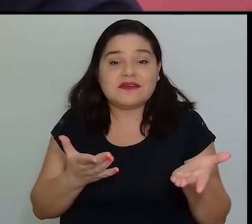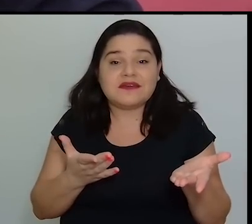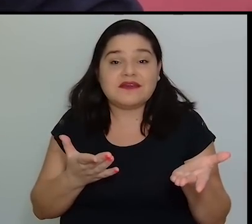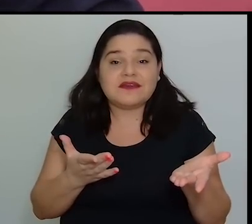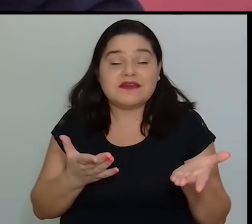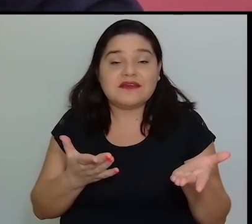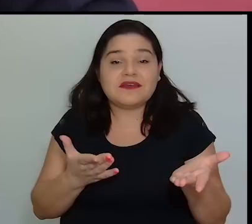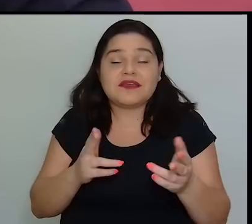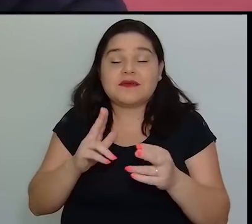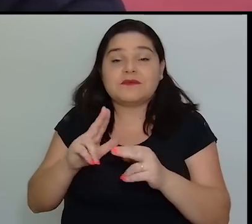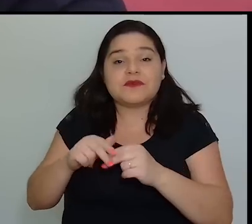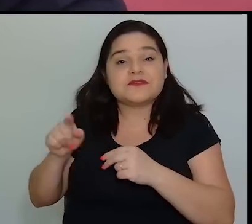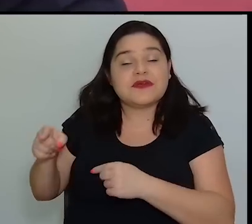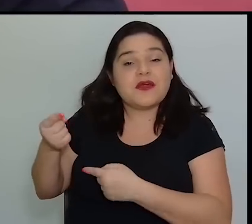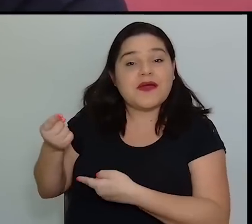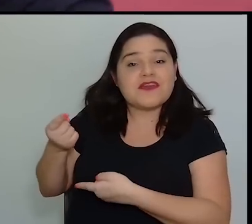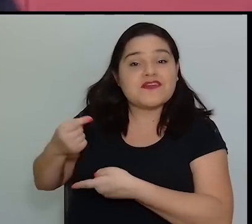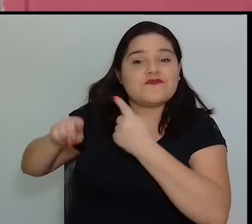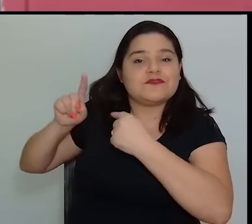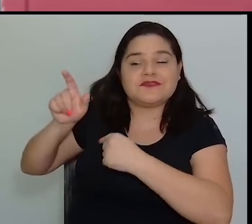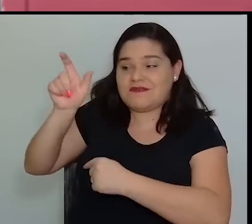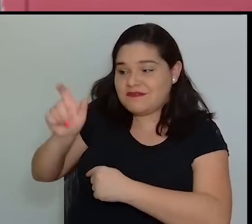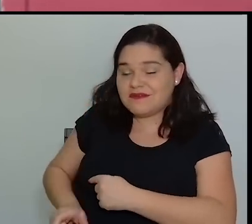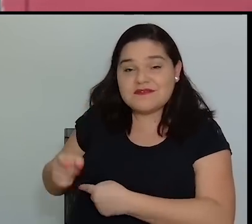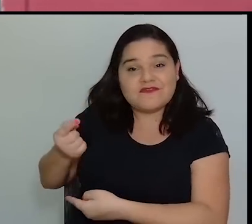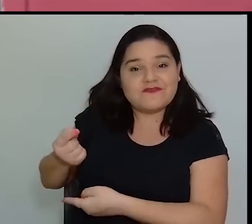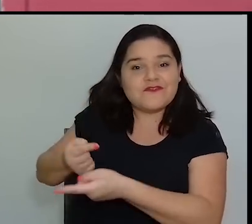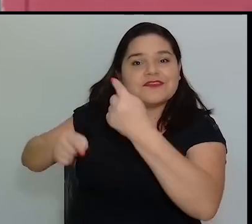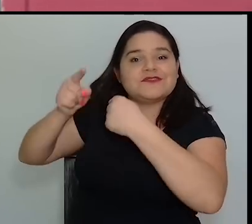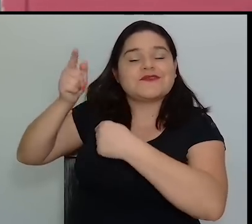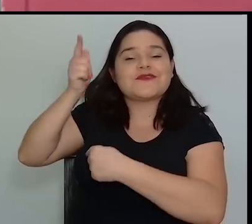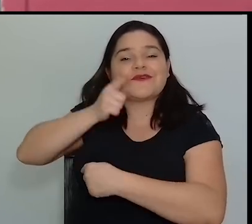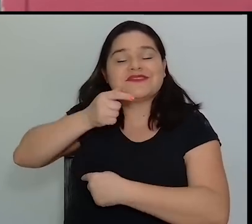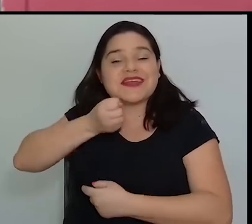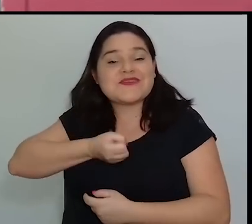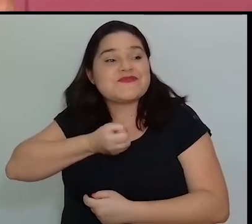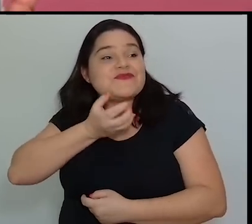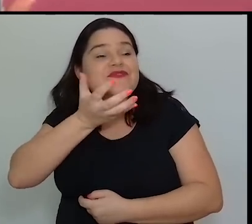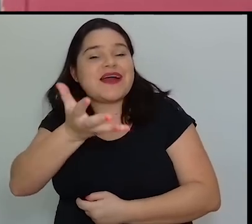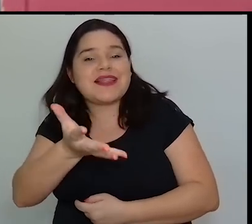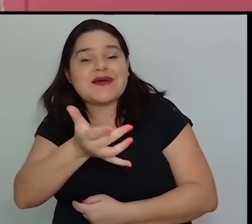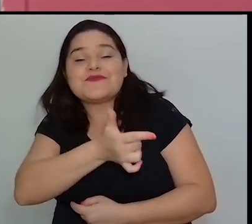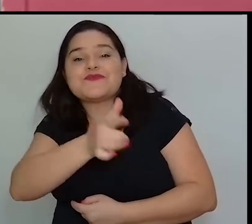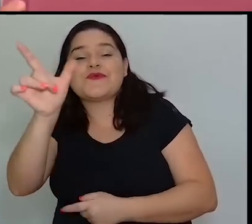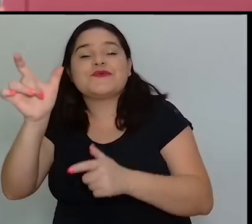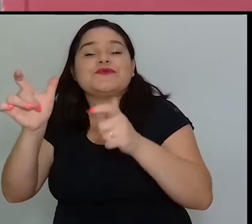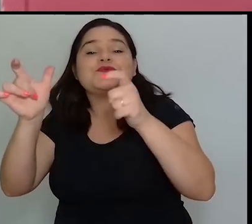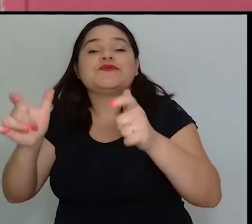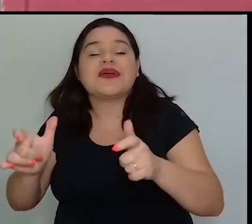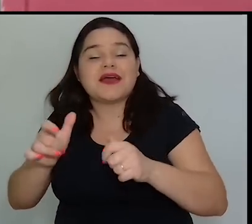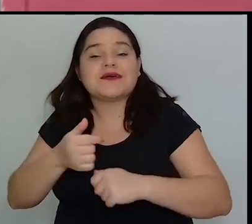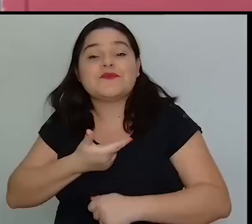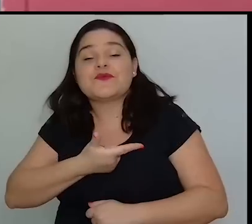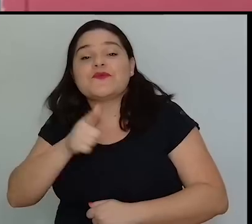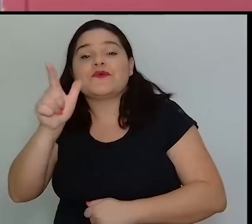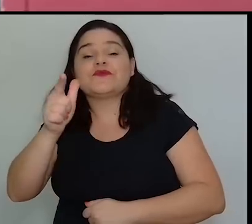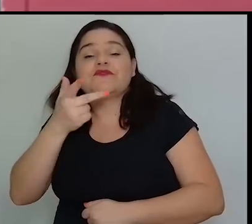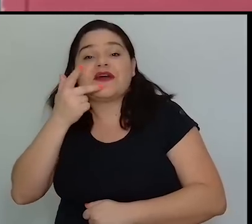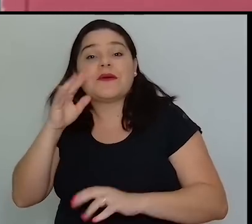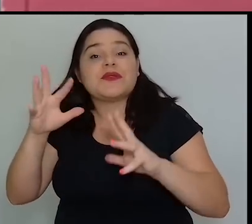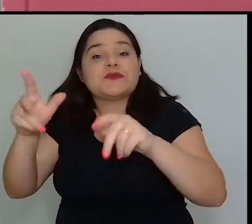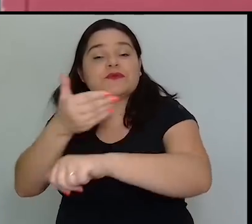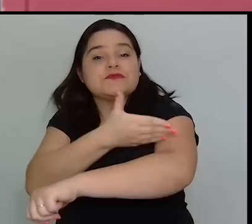que é uma evolução que consegue falar para um outro lugar para um outro ambiente para os brancos